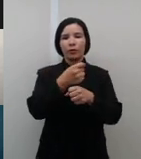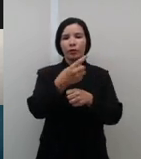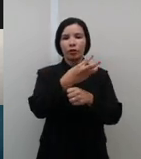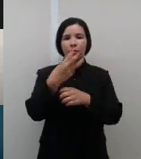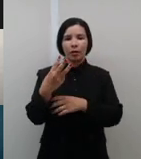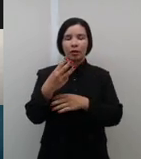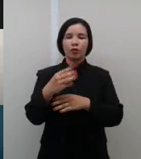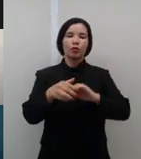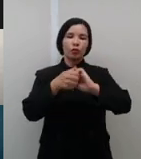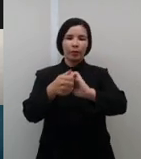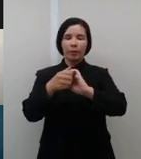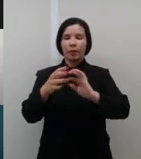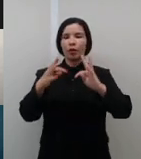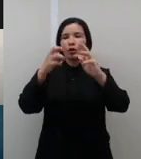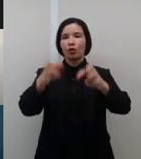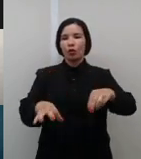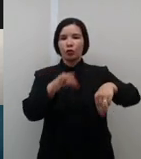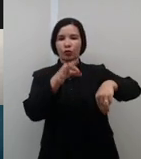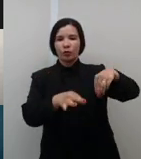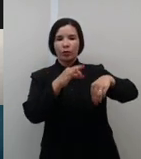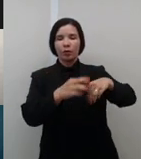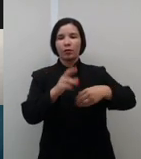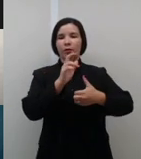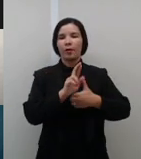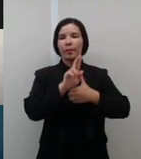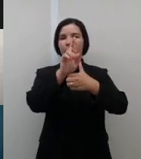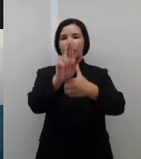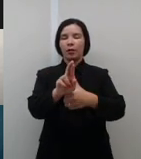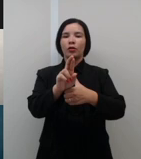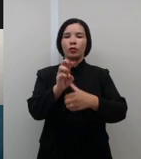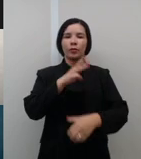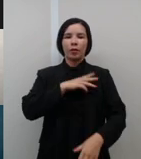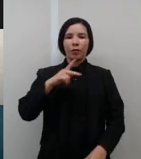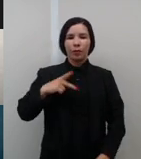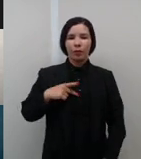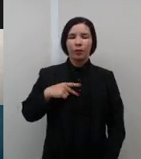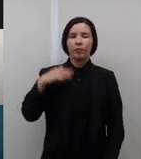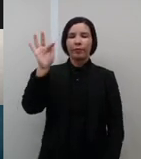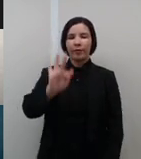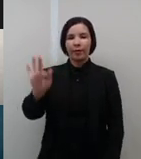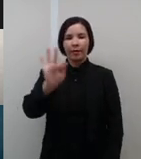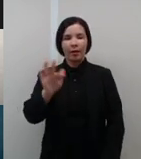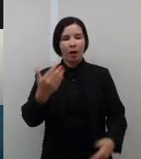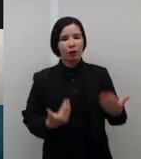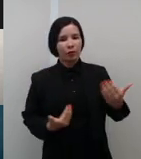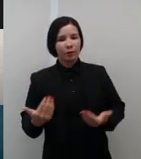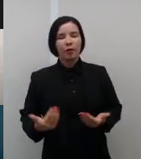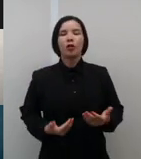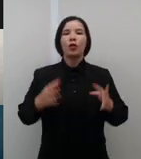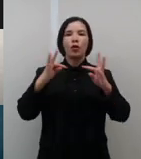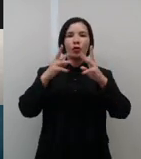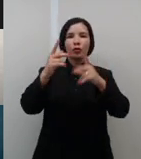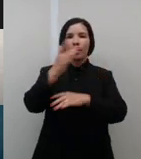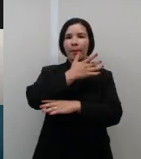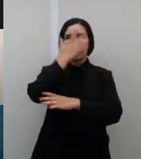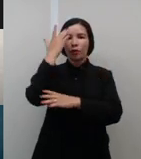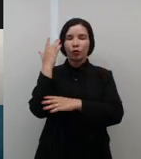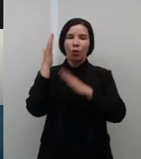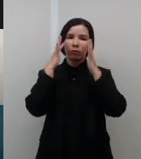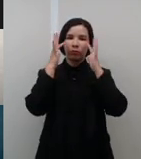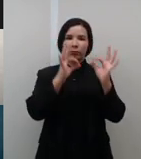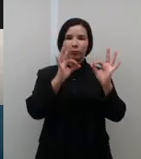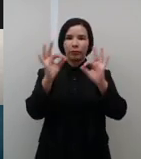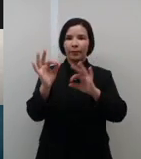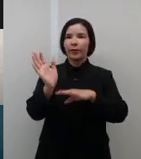ministros, ilustre representante do Ministério Público Federal, senhores advogados, senhores servidores e todos que acompanham a presente sessão.